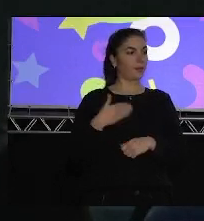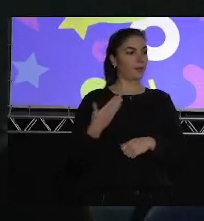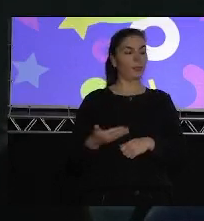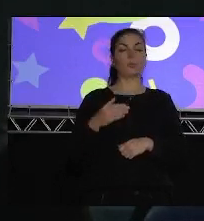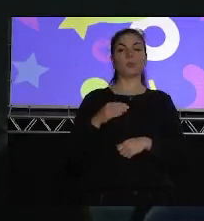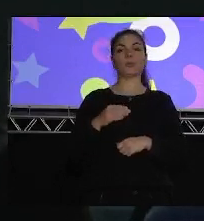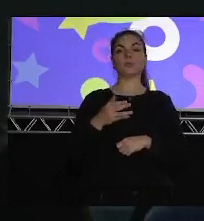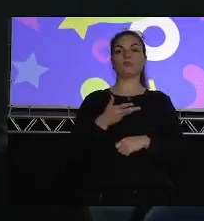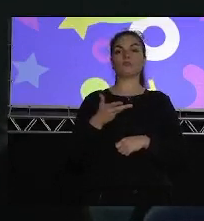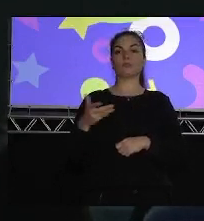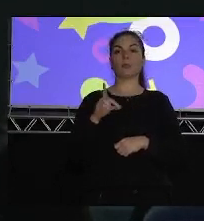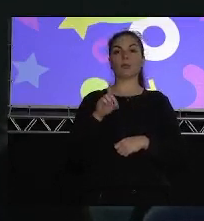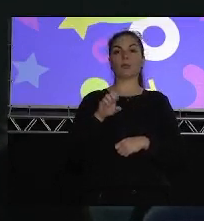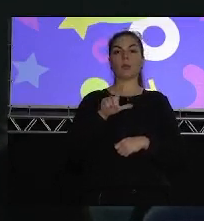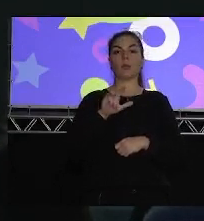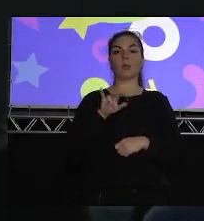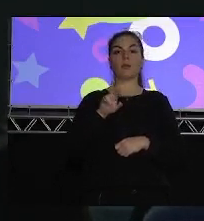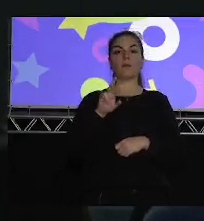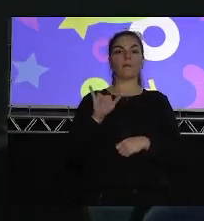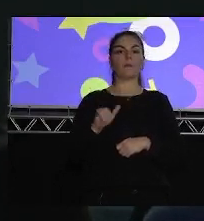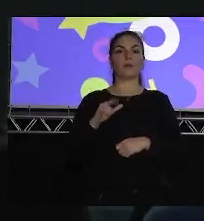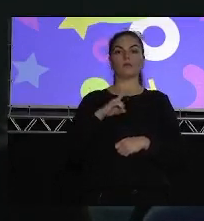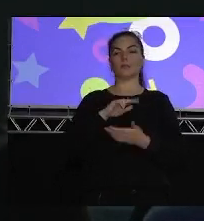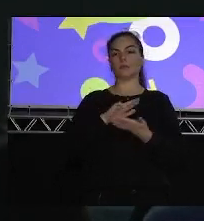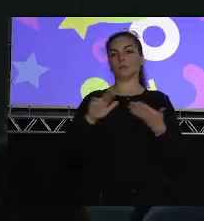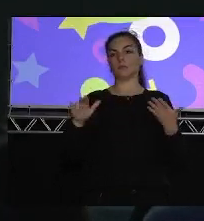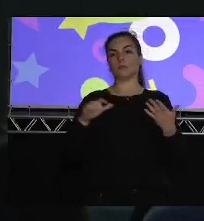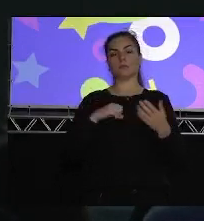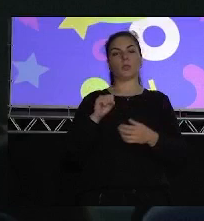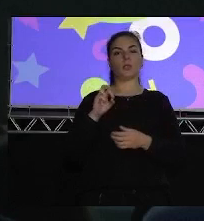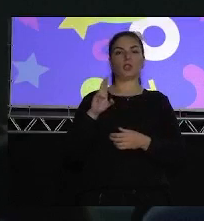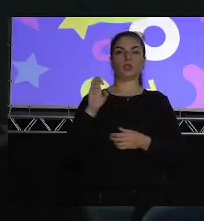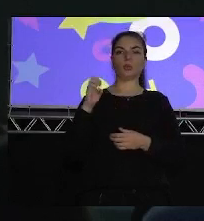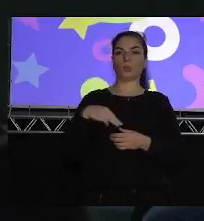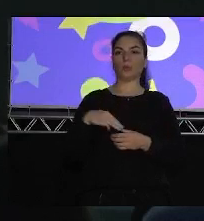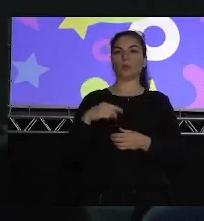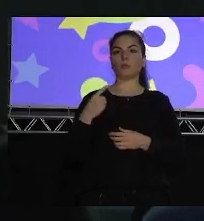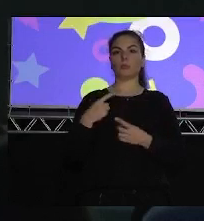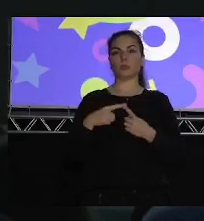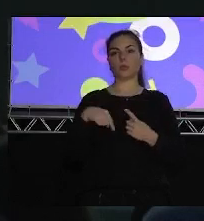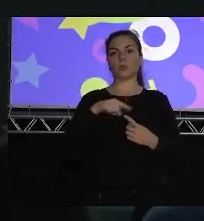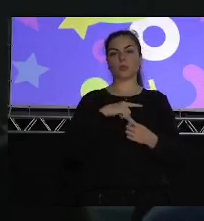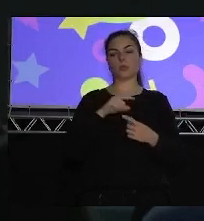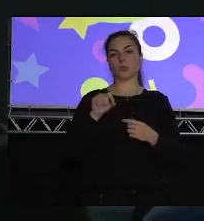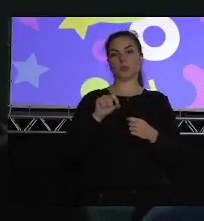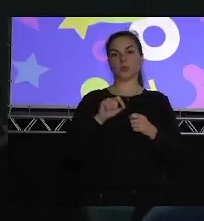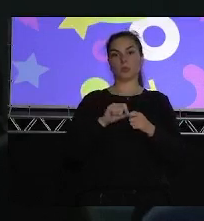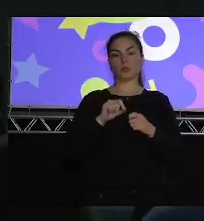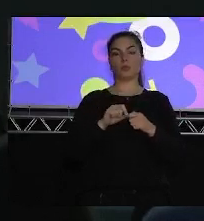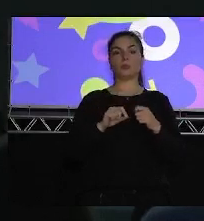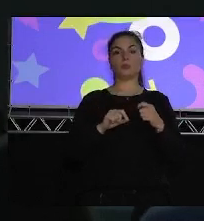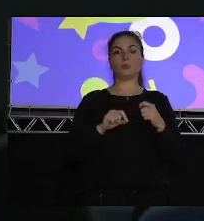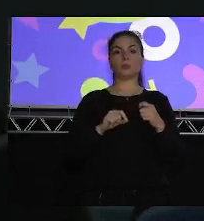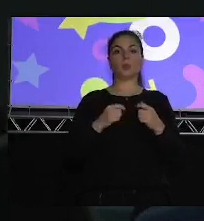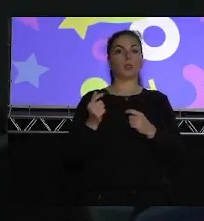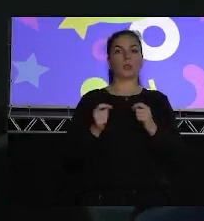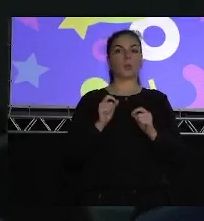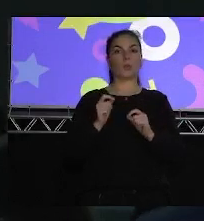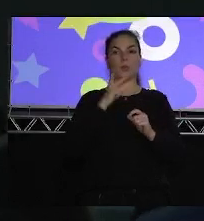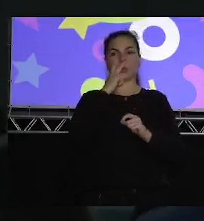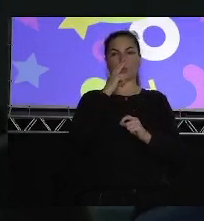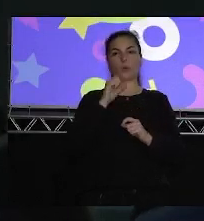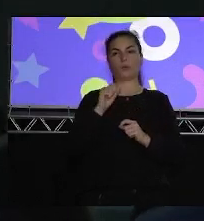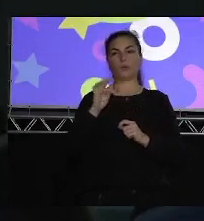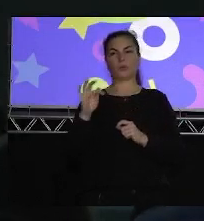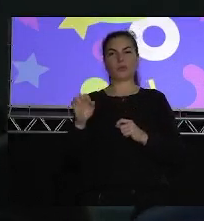delivery planning, quem já conhece Safe API Planning, quem trabalhou com Scrum, é a nossa release planning do Scrum. Ela não é algo como é no Safe, não é